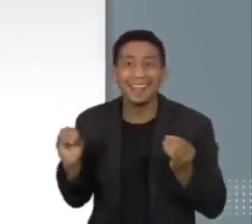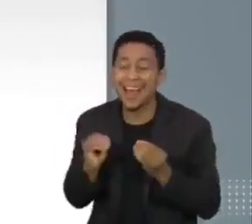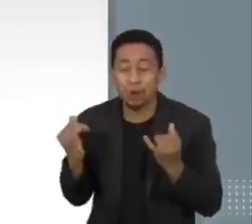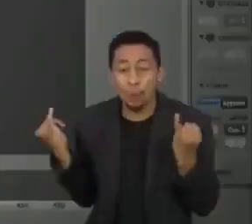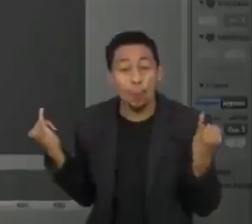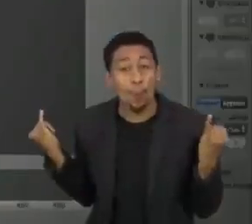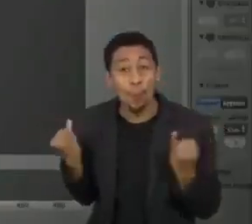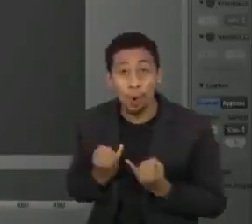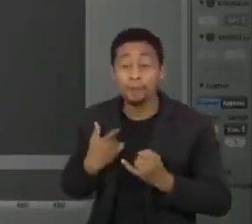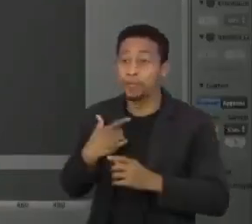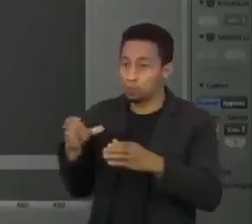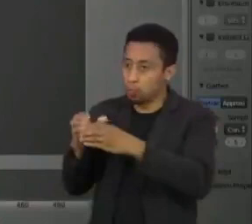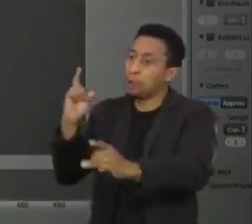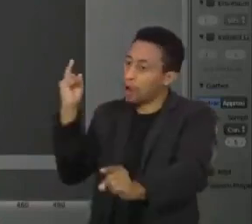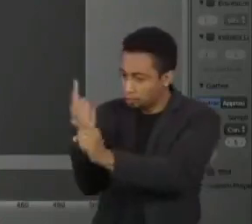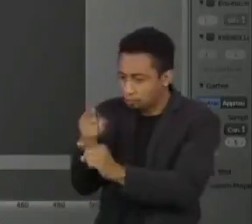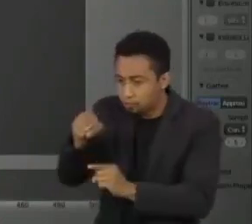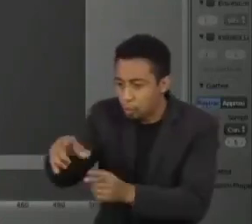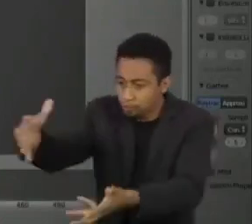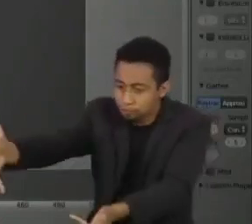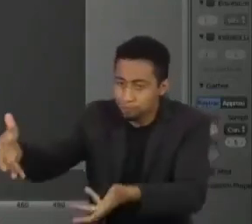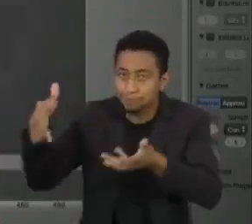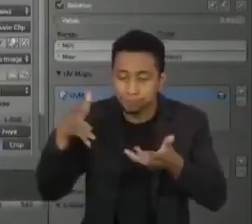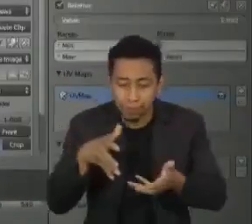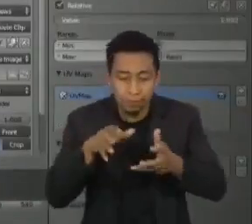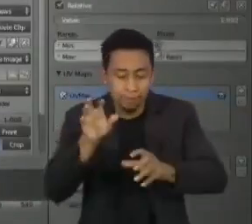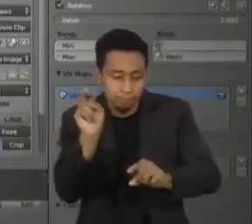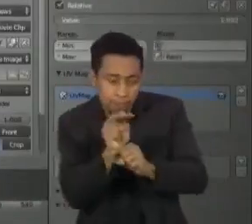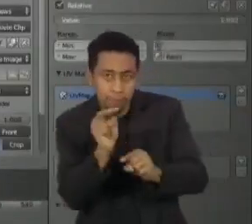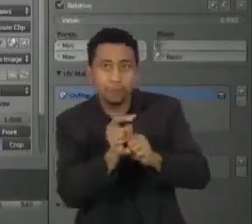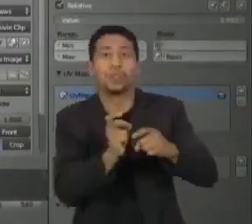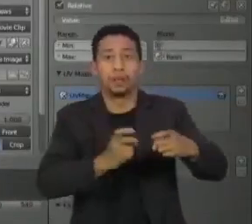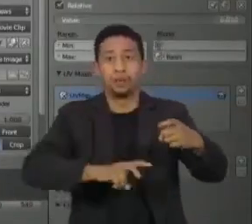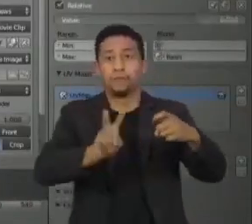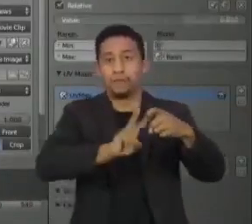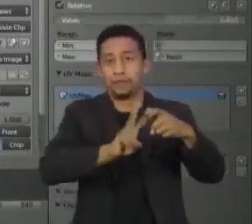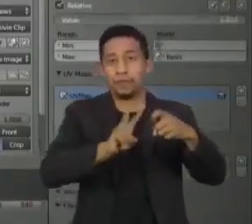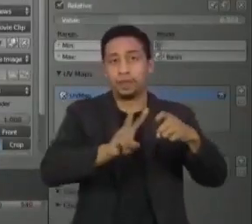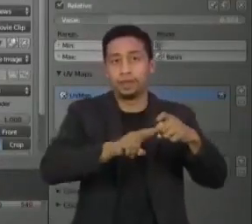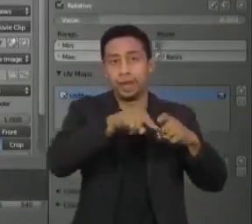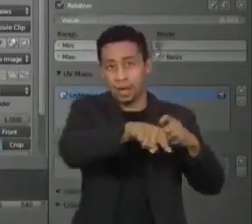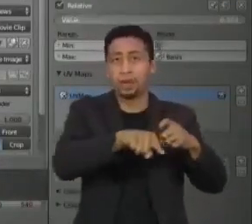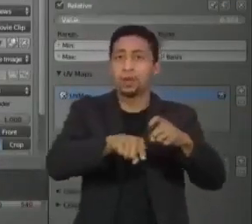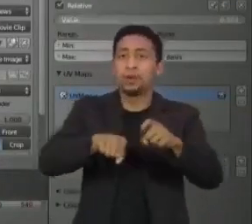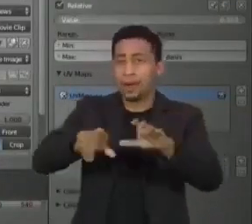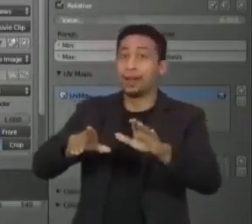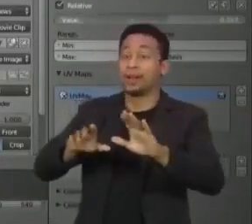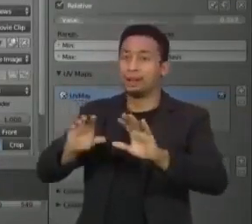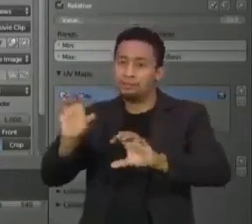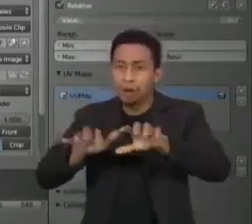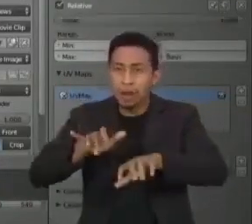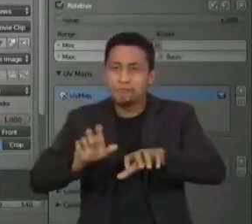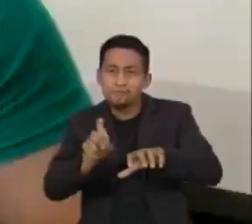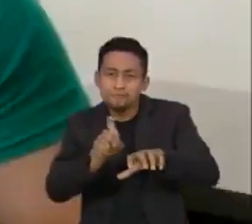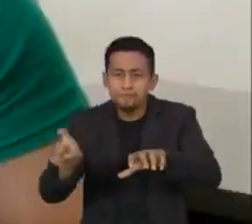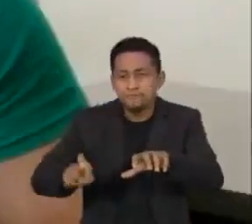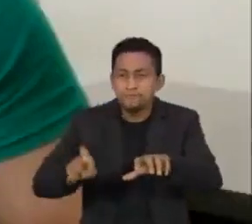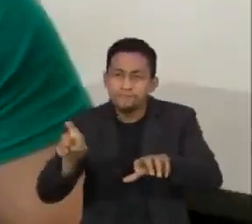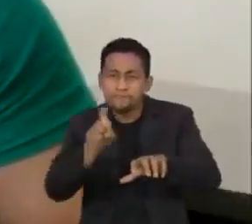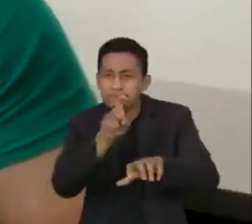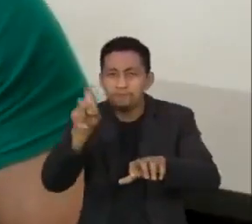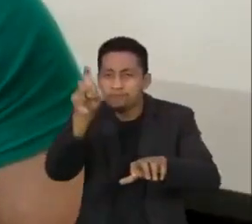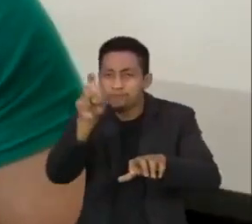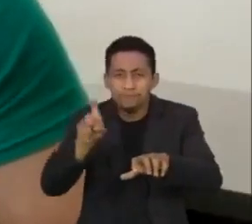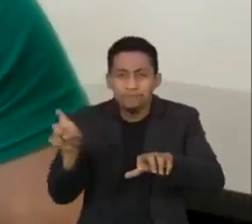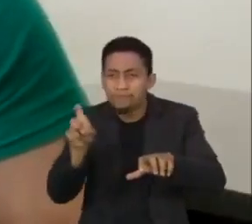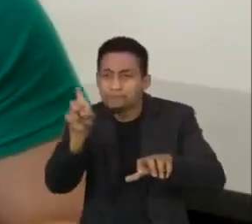Animal Avengers. A Jabuti Fred foi resgatada e levada a um veterinário. O pequeno pedaço de casco que ainda restava caiu. O